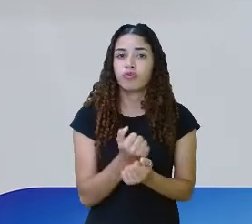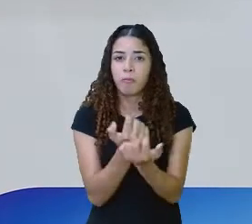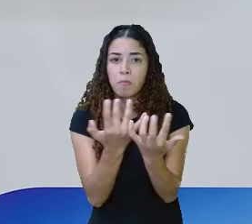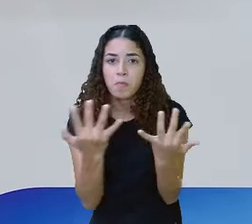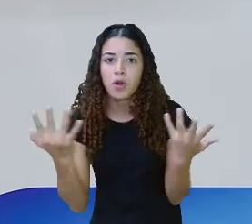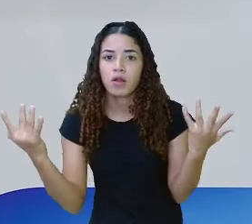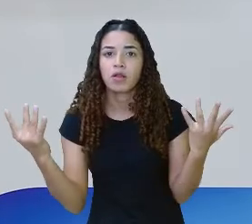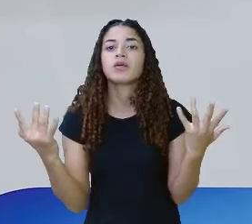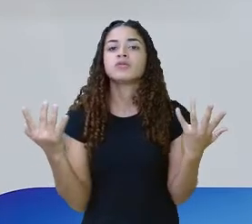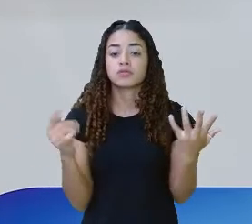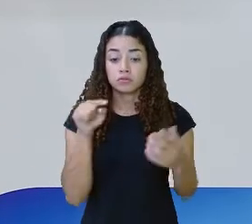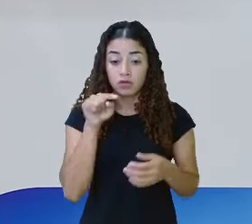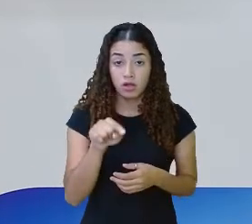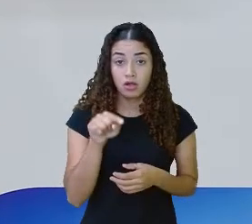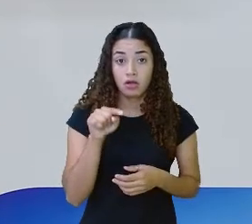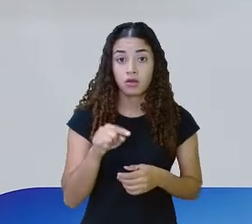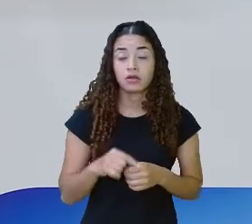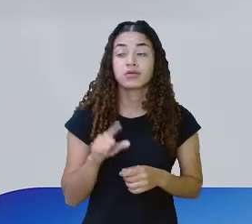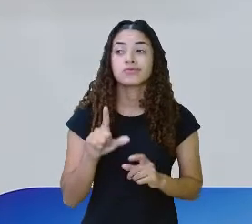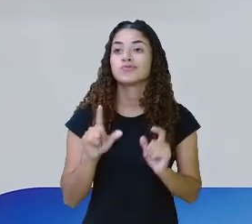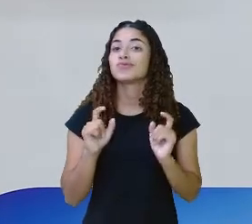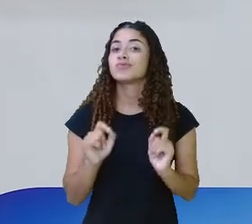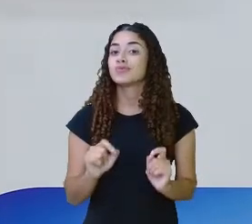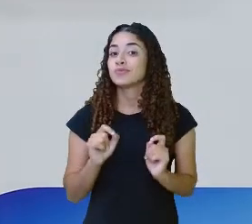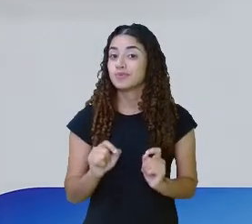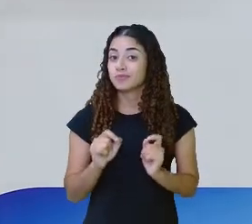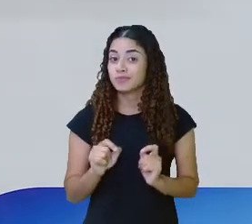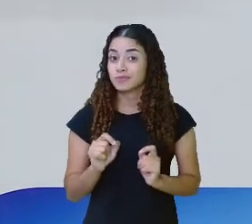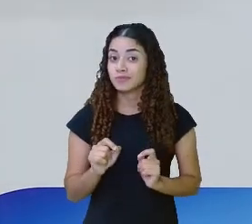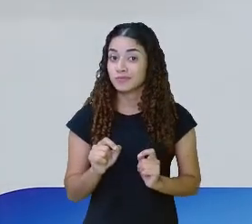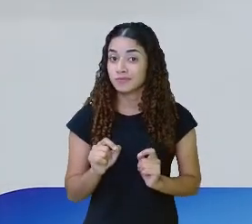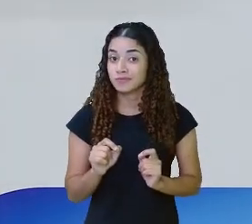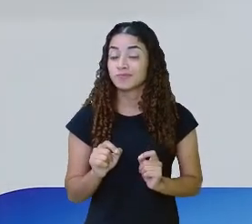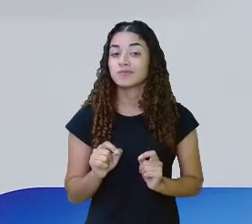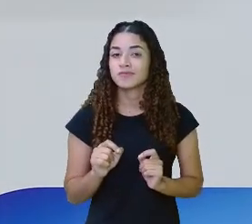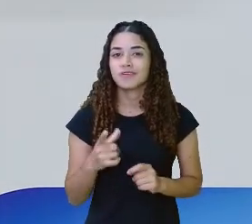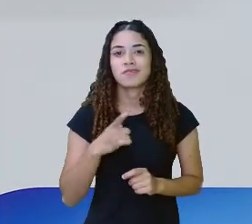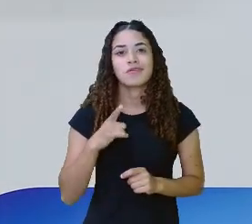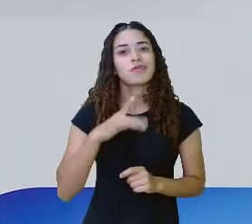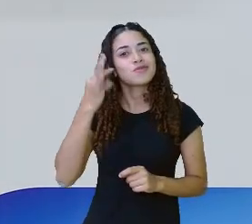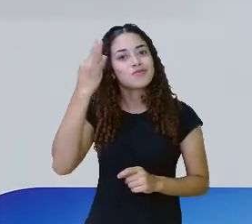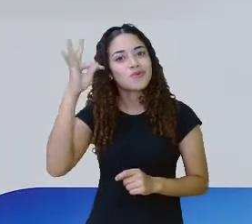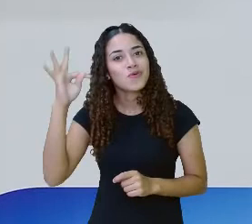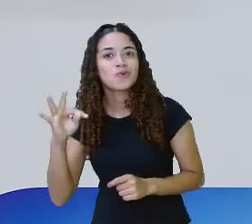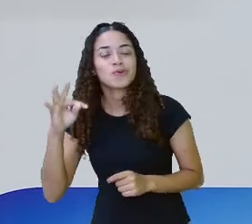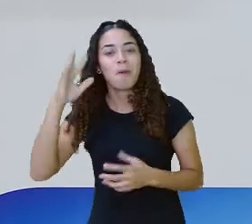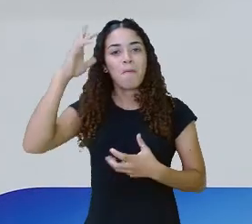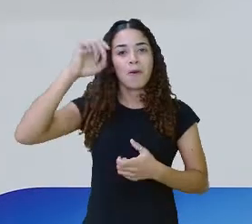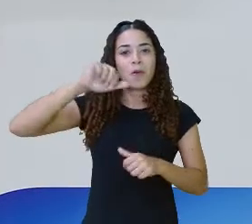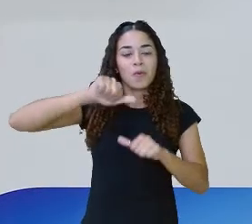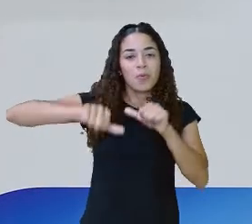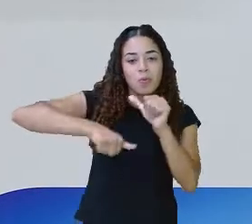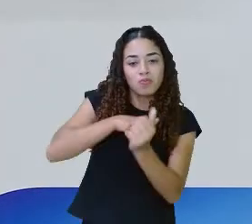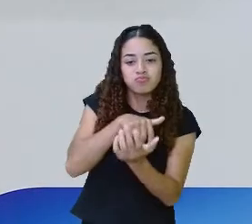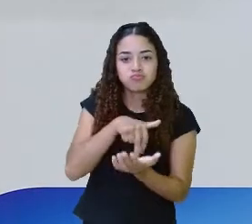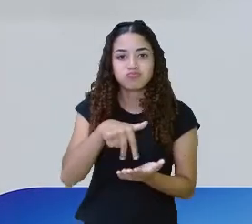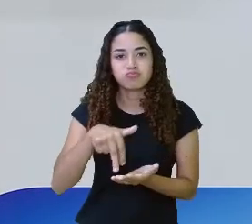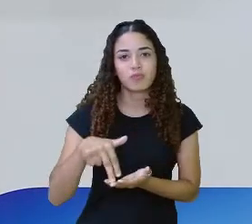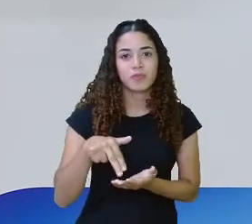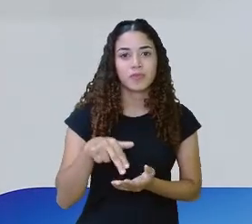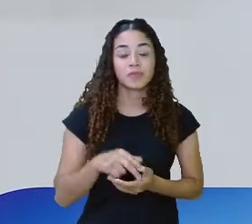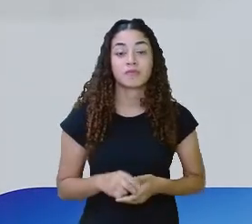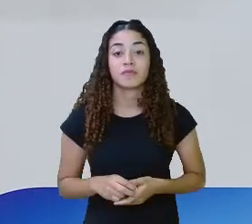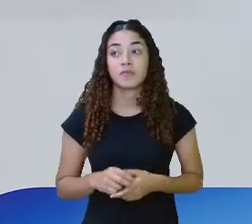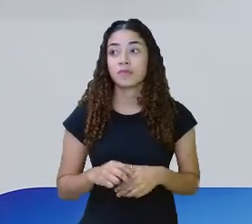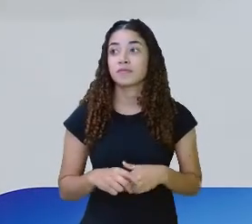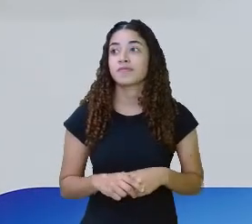aquelas regiões, ele veio com essa teoria da evolução, né? Ele surgiu com essa teoria da evolução. Então,